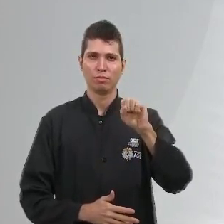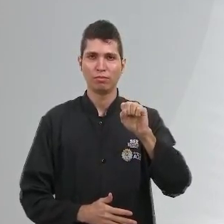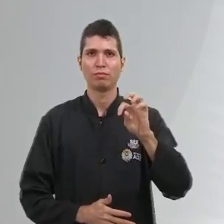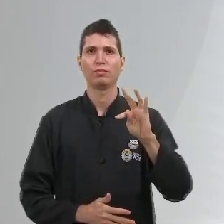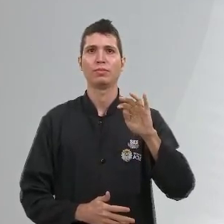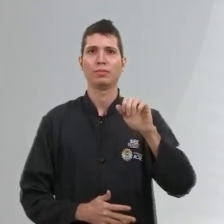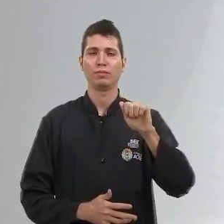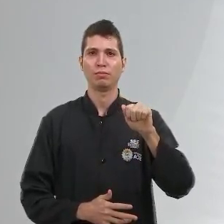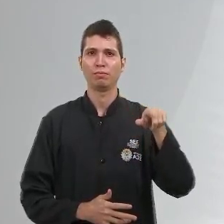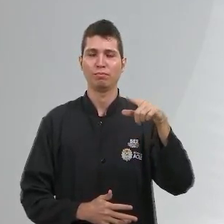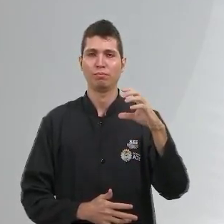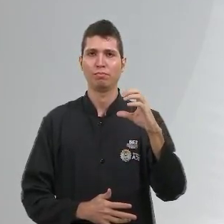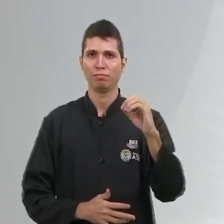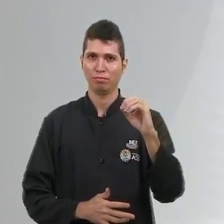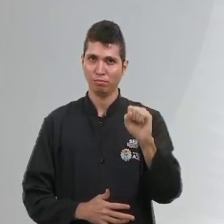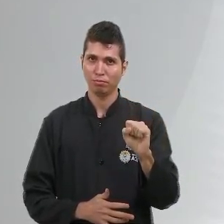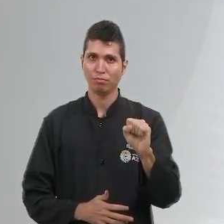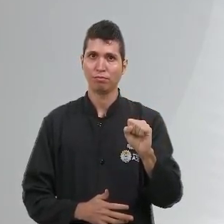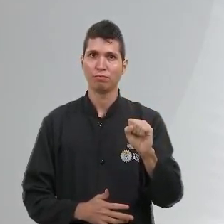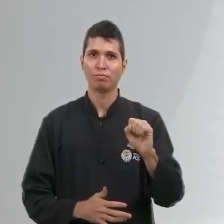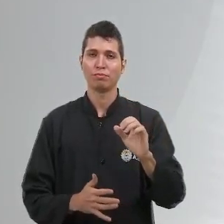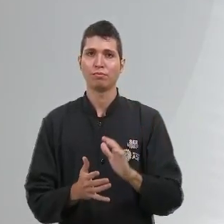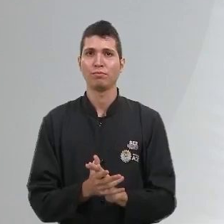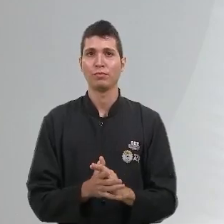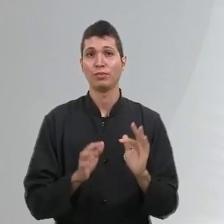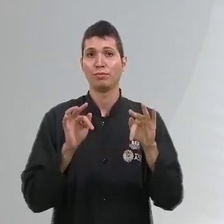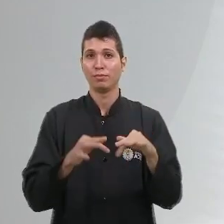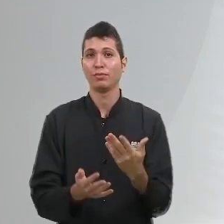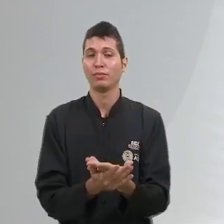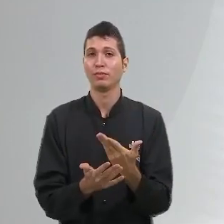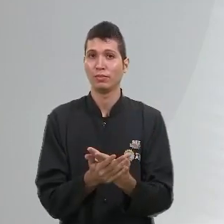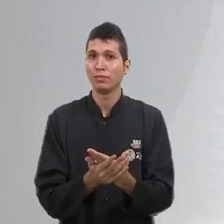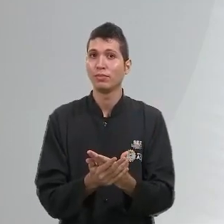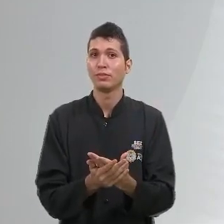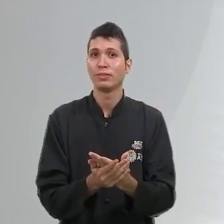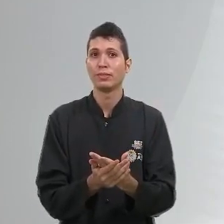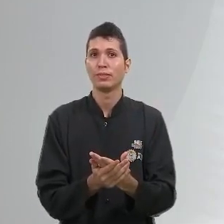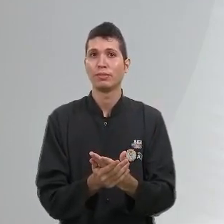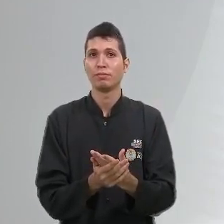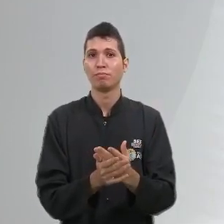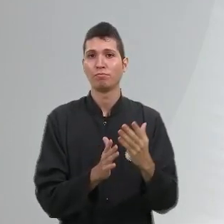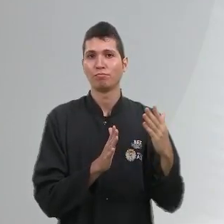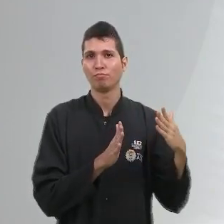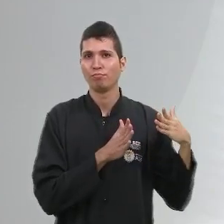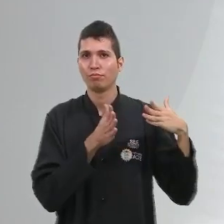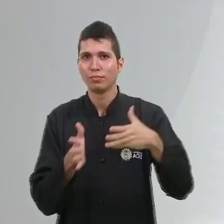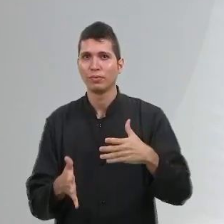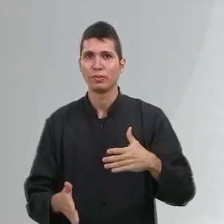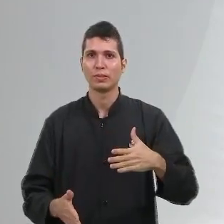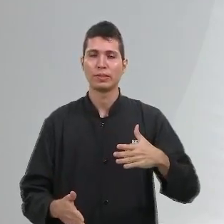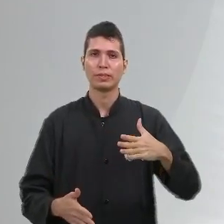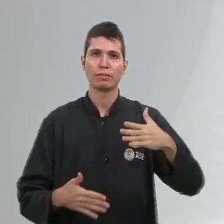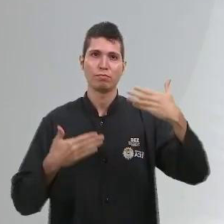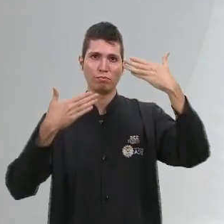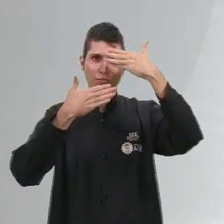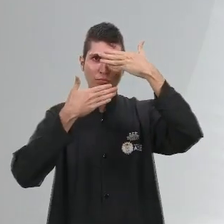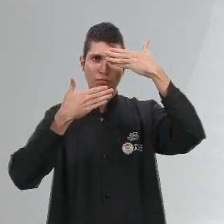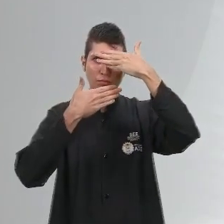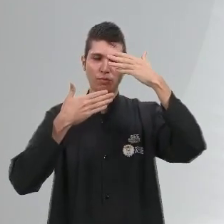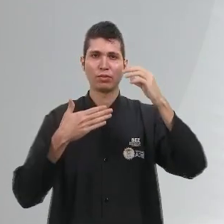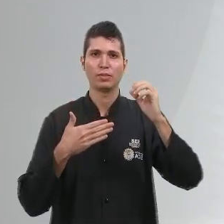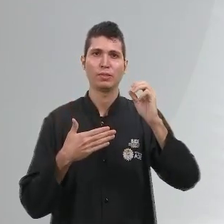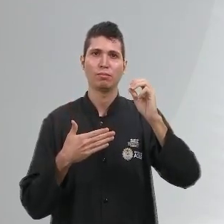consigo. Posteriormente, nós vimos já ao final da aula, que chegaram os muçulmanos, aí os mouros, né? Com a